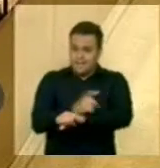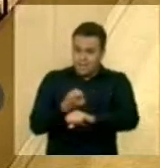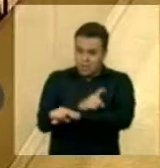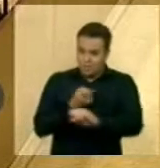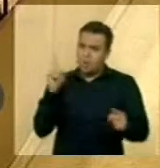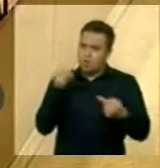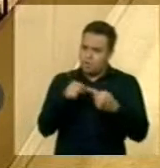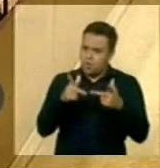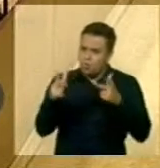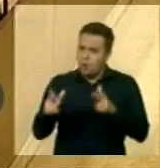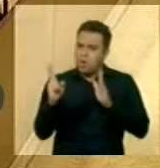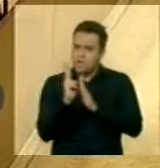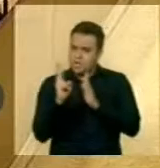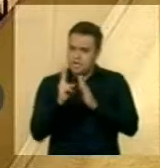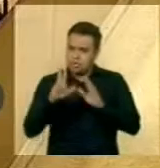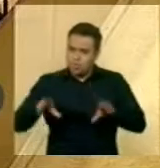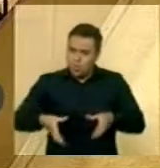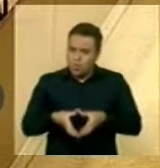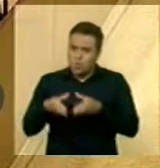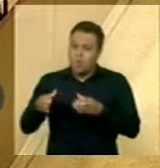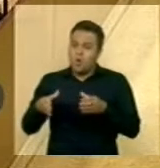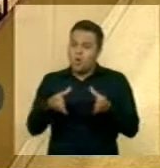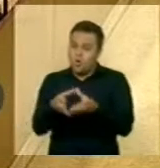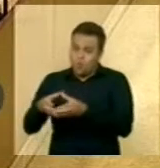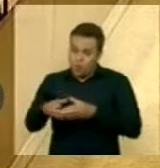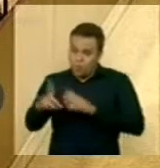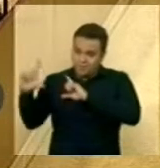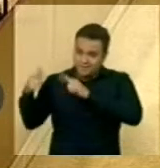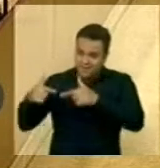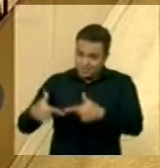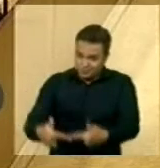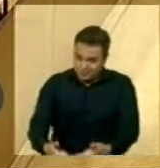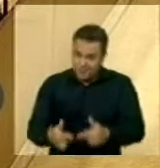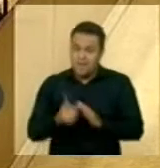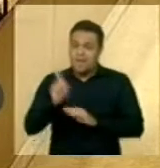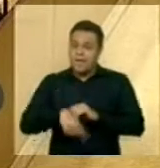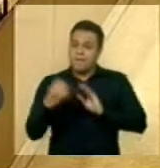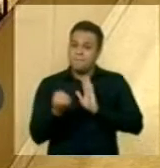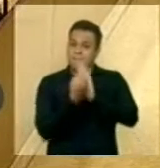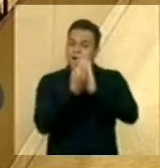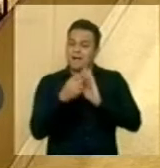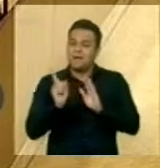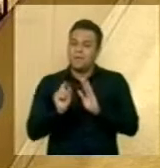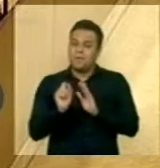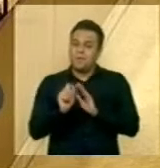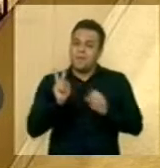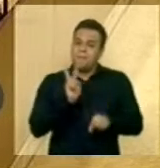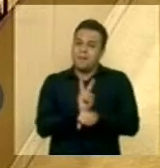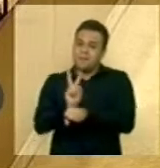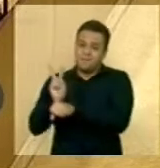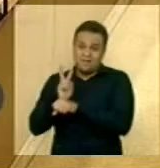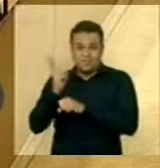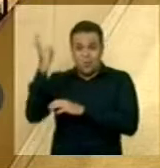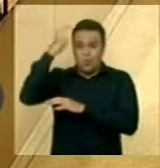os índios, na categoria de comunidades tradicionais, uma vez que o traço essencial de sua caracterização é a preservação de uma